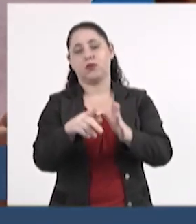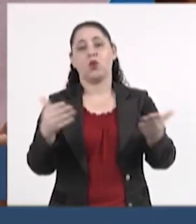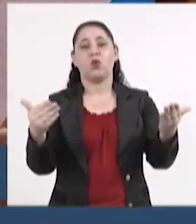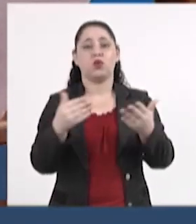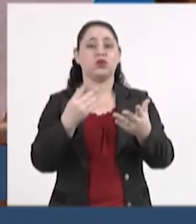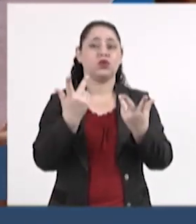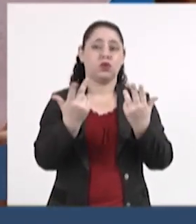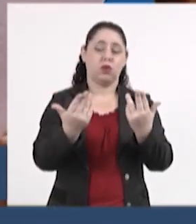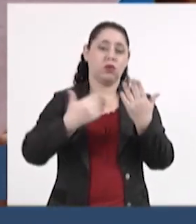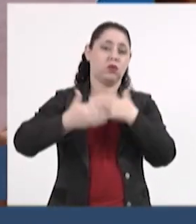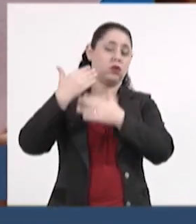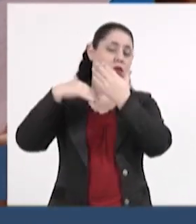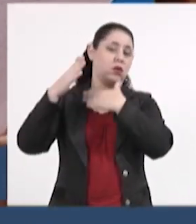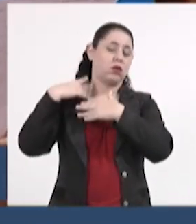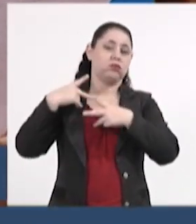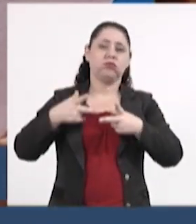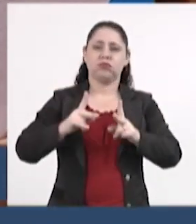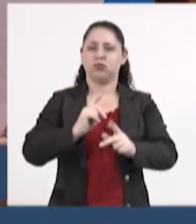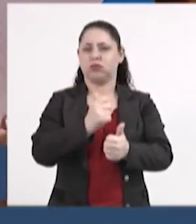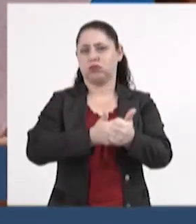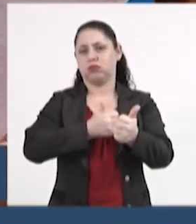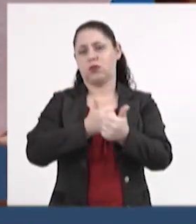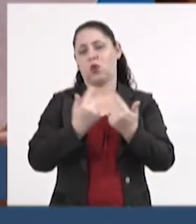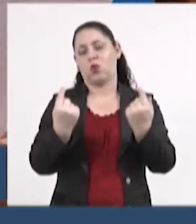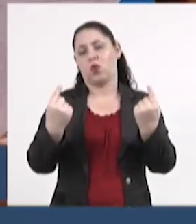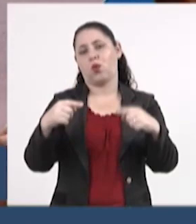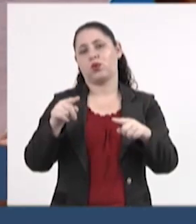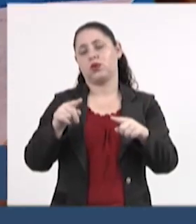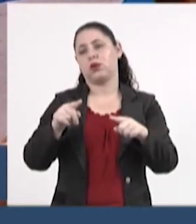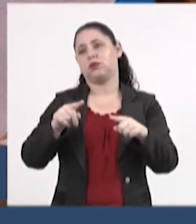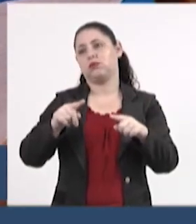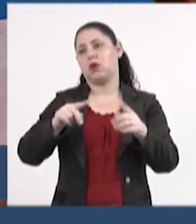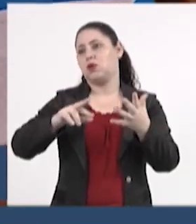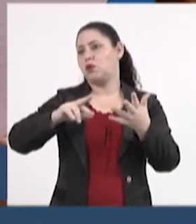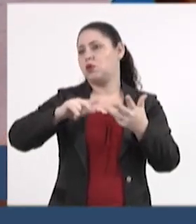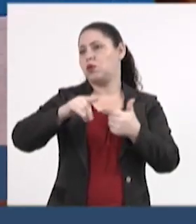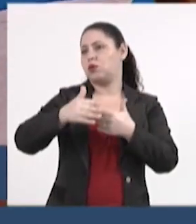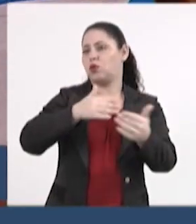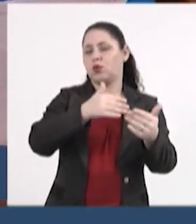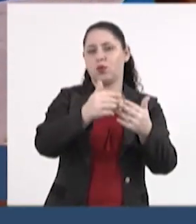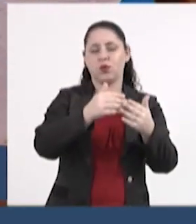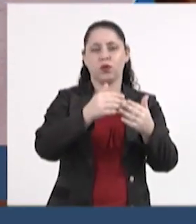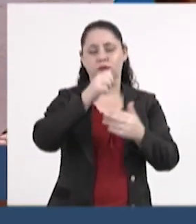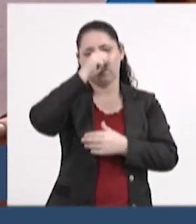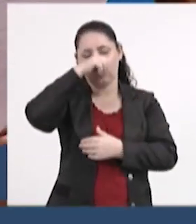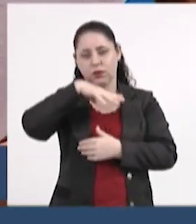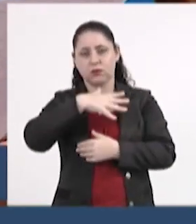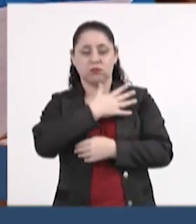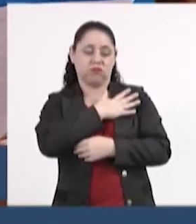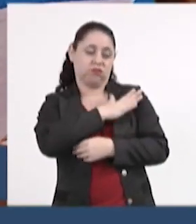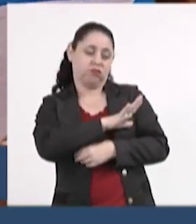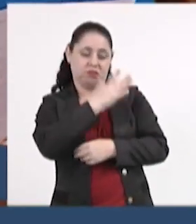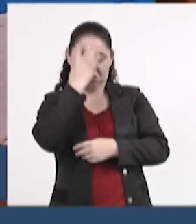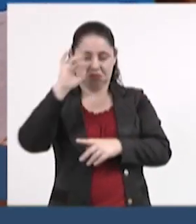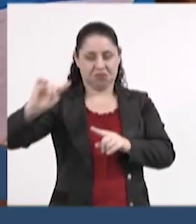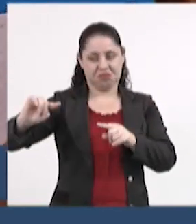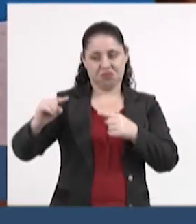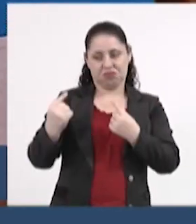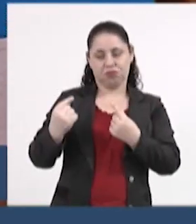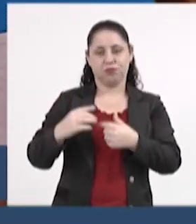hoje como antes, permanecemos na resistência contra todas as formas de violência e discriminação dos que nos